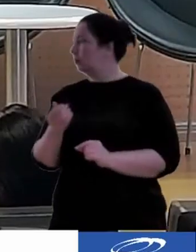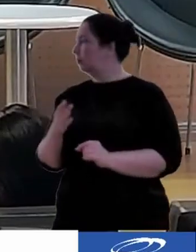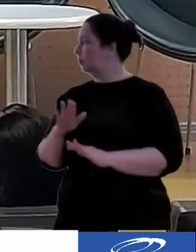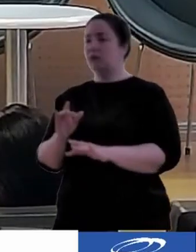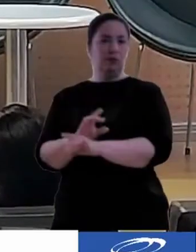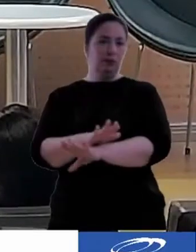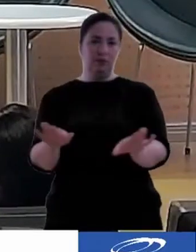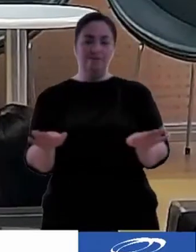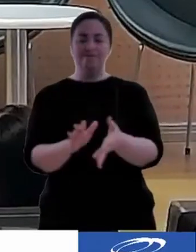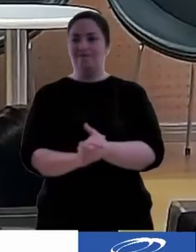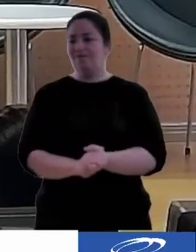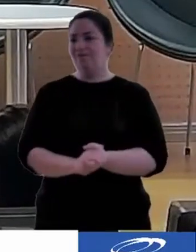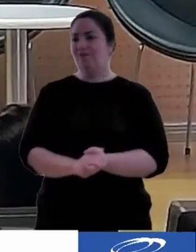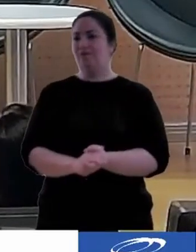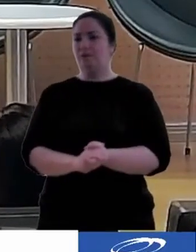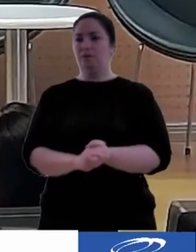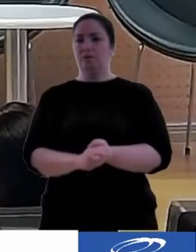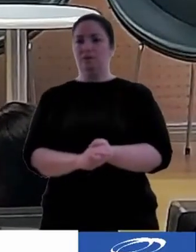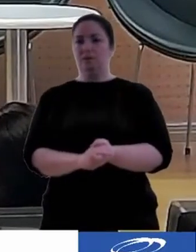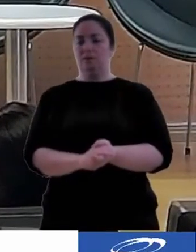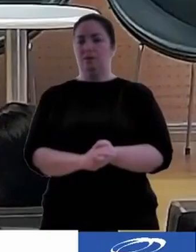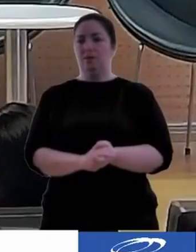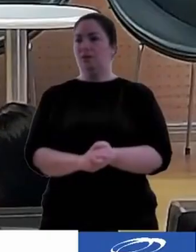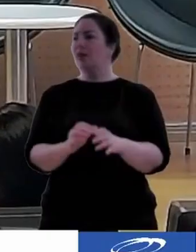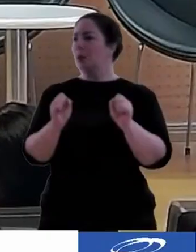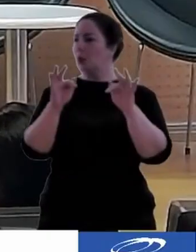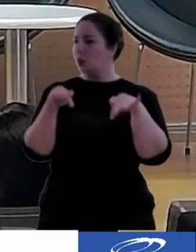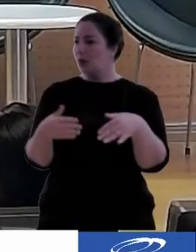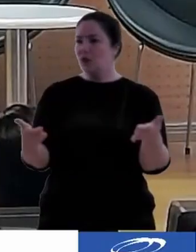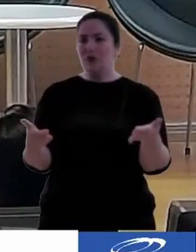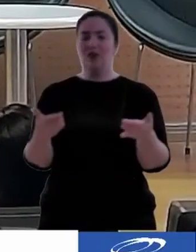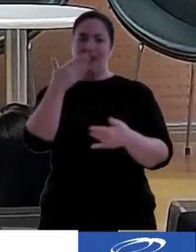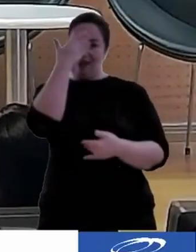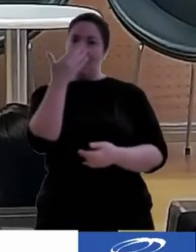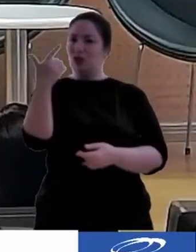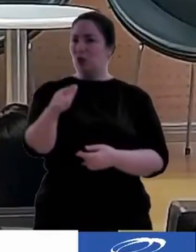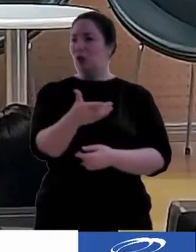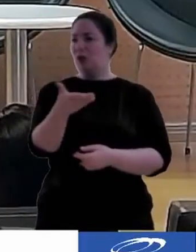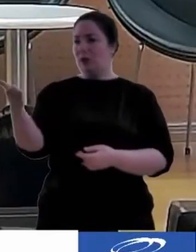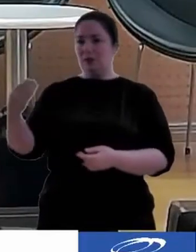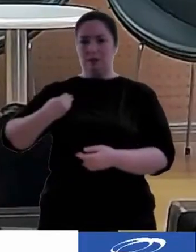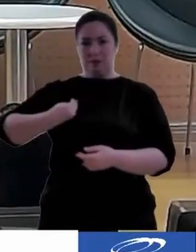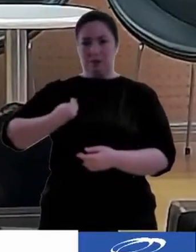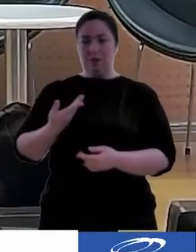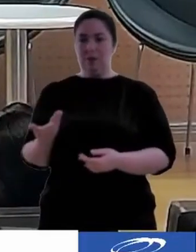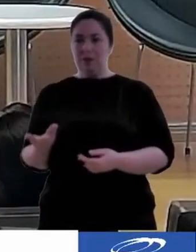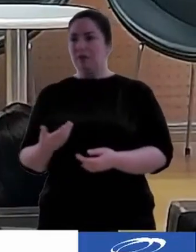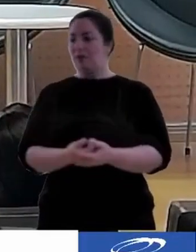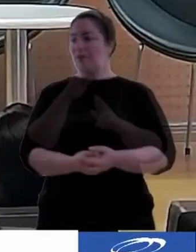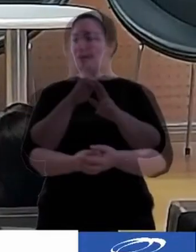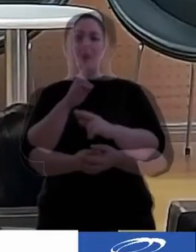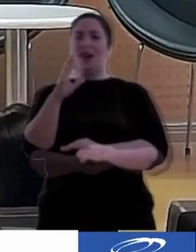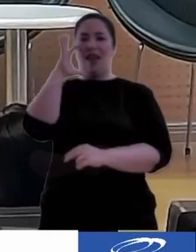não. Gente, então acho que a gente pode encerrar. Eu queria agradecer mais uma vez a presença de todos e todas aqui no